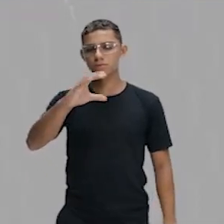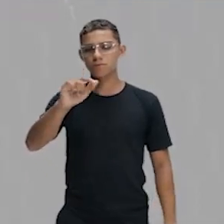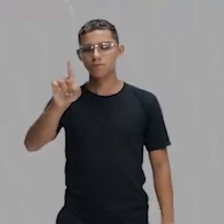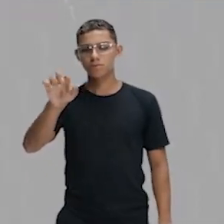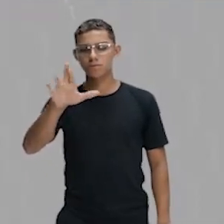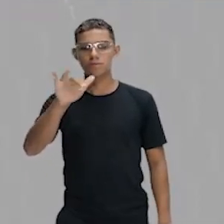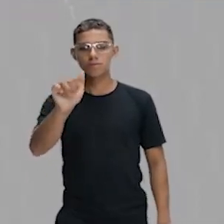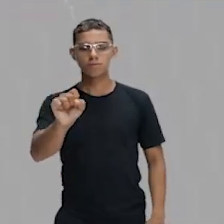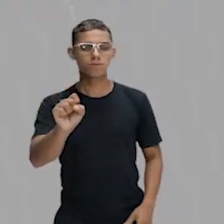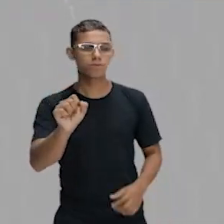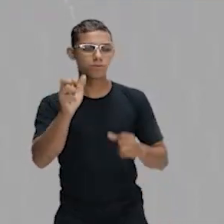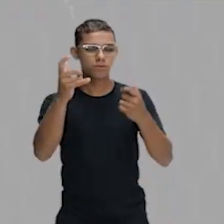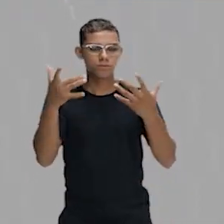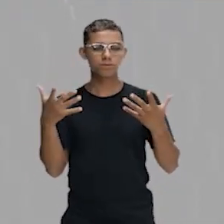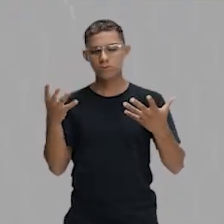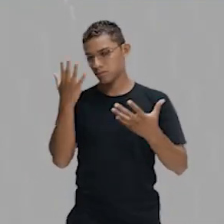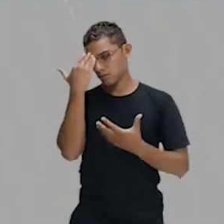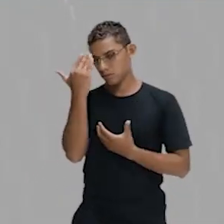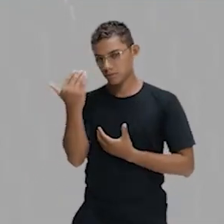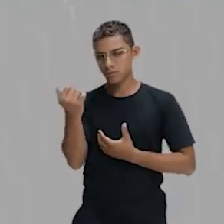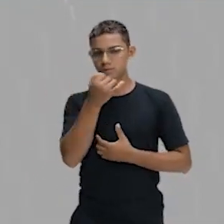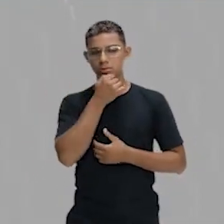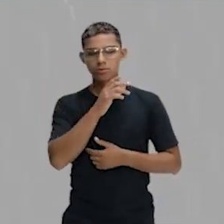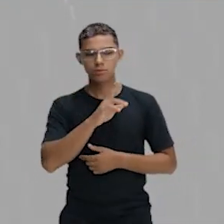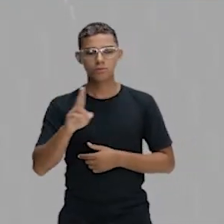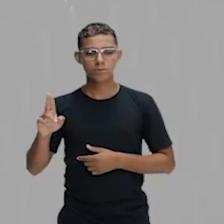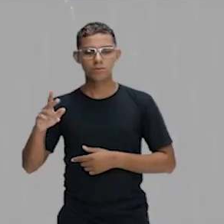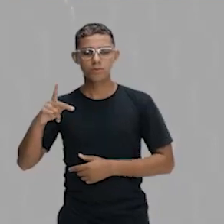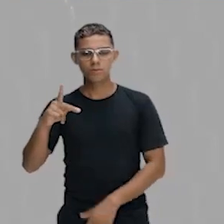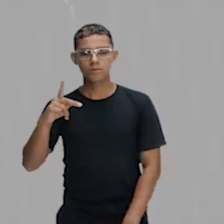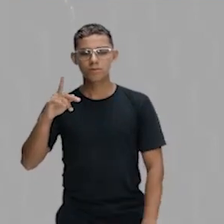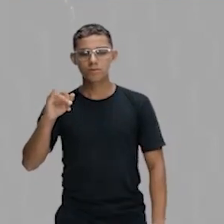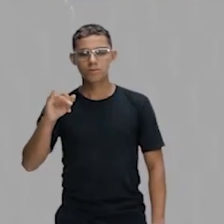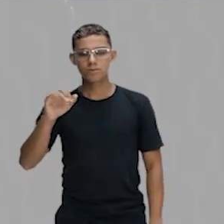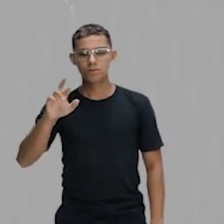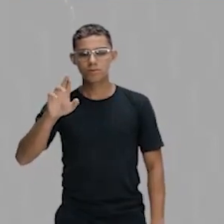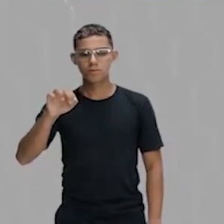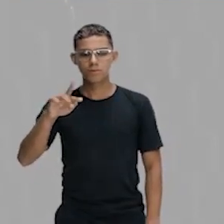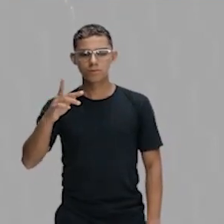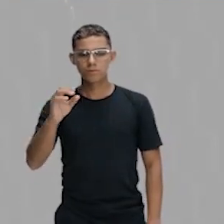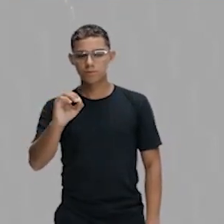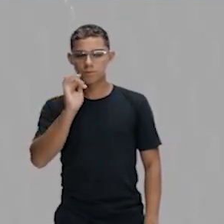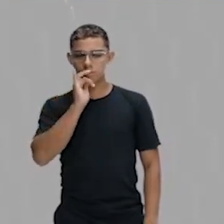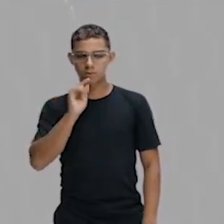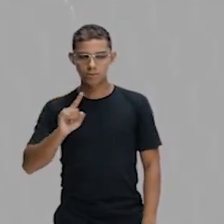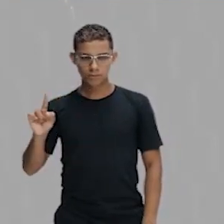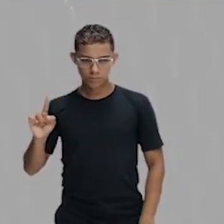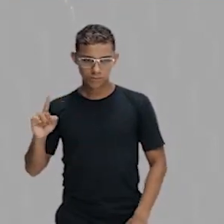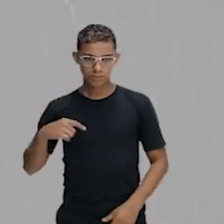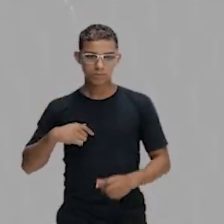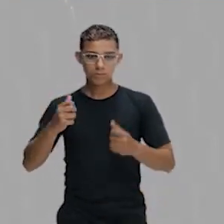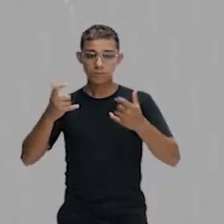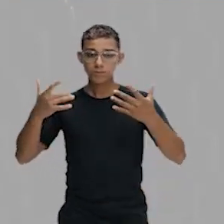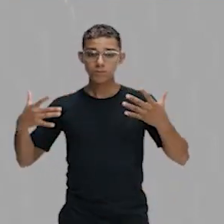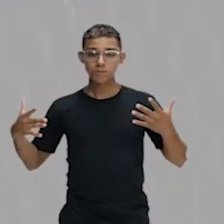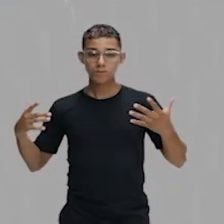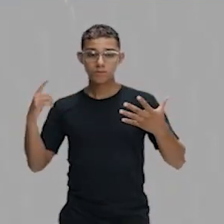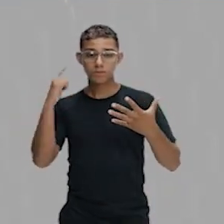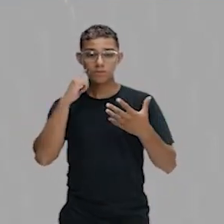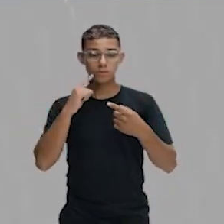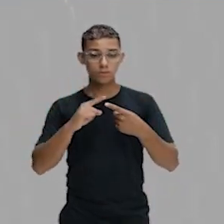Araucária augustifolia. É conhecido como pinheiro do Paraná. E é um tipo de gimnosperma, pessoal. Vamos lembrar